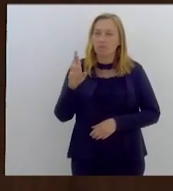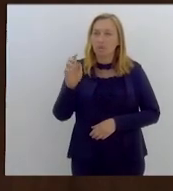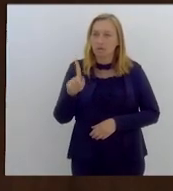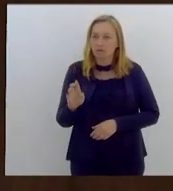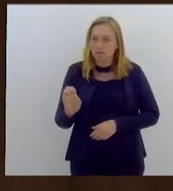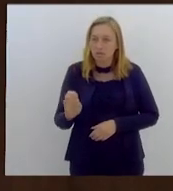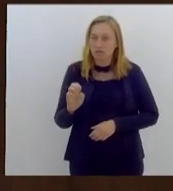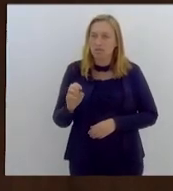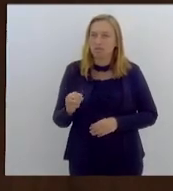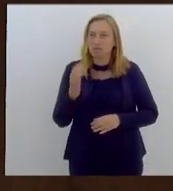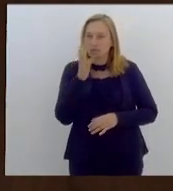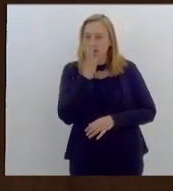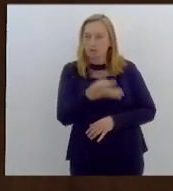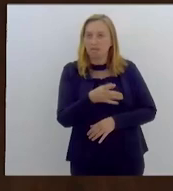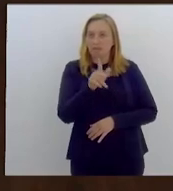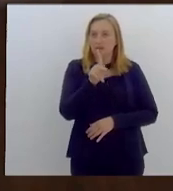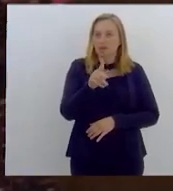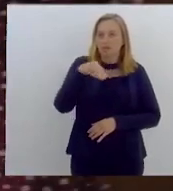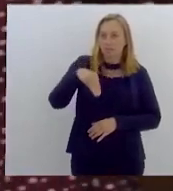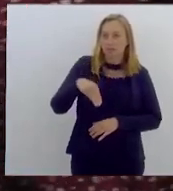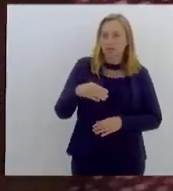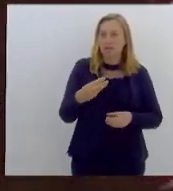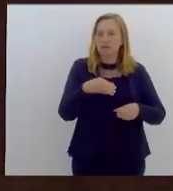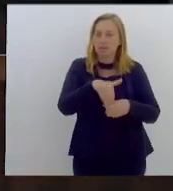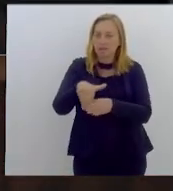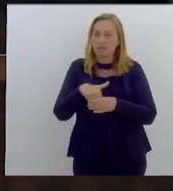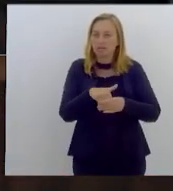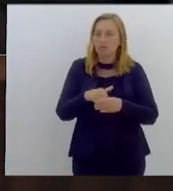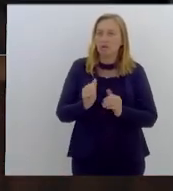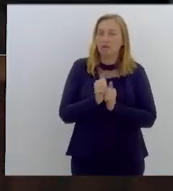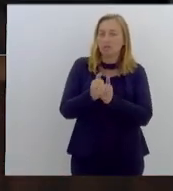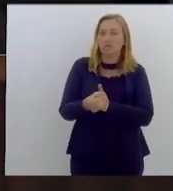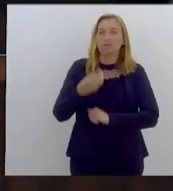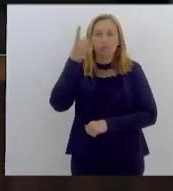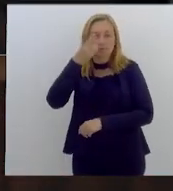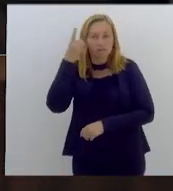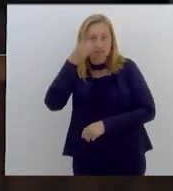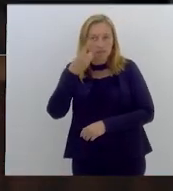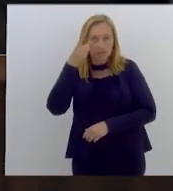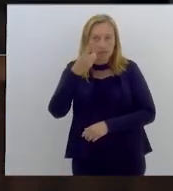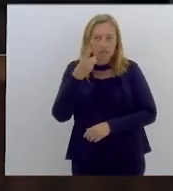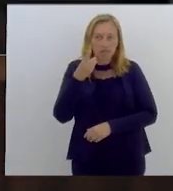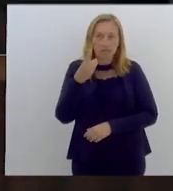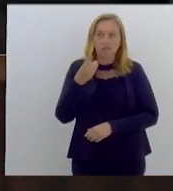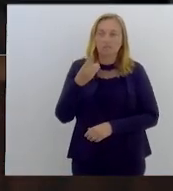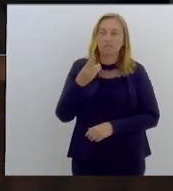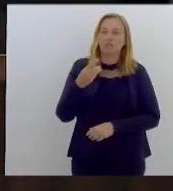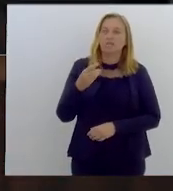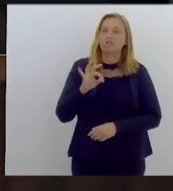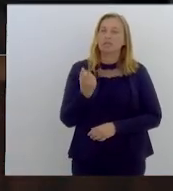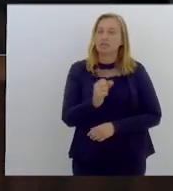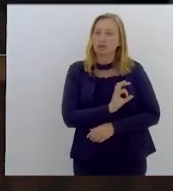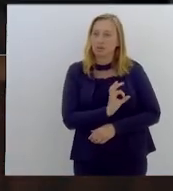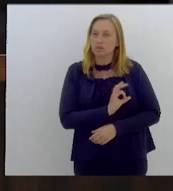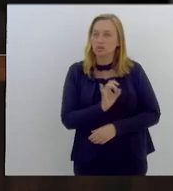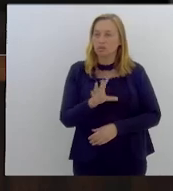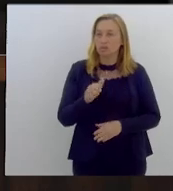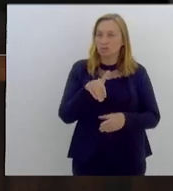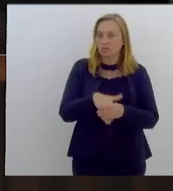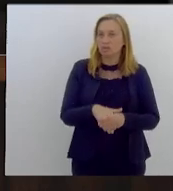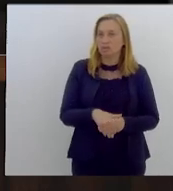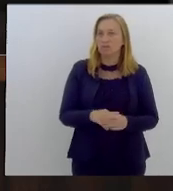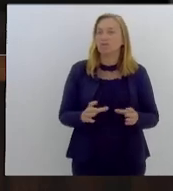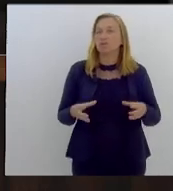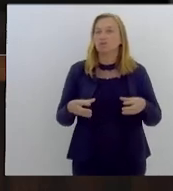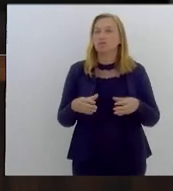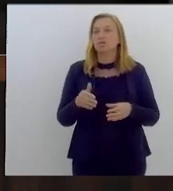pelo MP eleitoral. Eu acompanho a deputada Marta Rocha só nesse voto. Então vamos lá. Eu vou. A